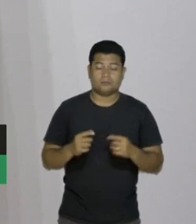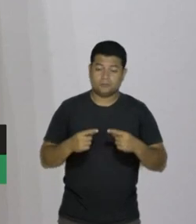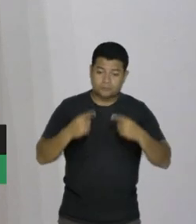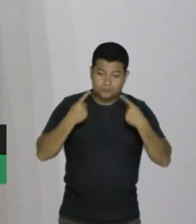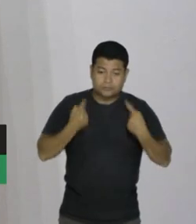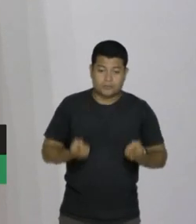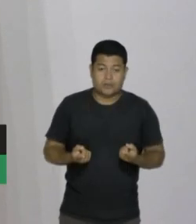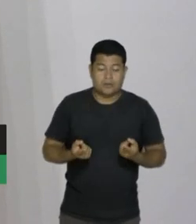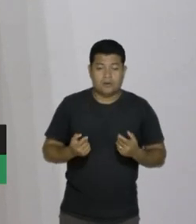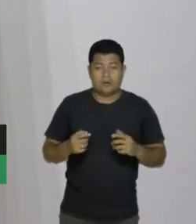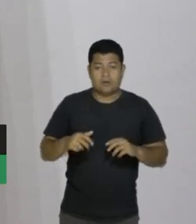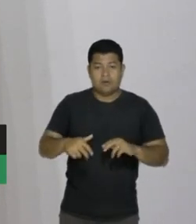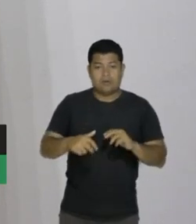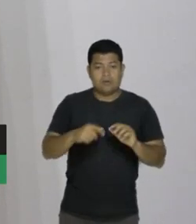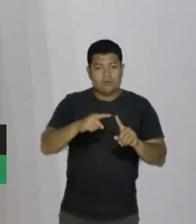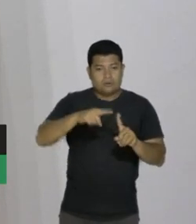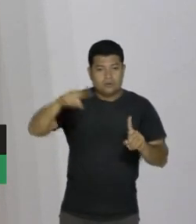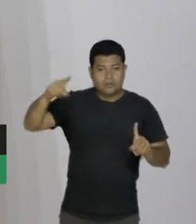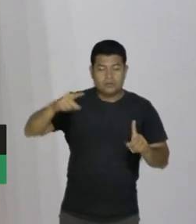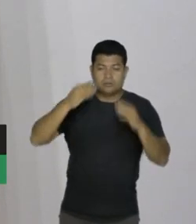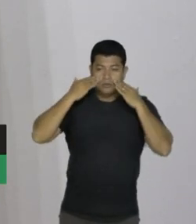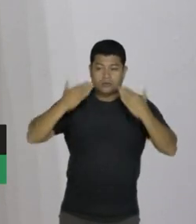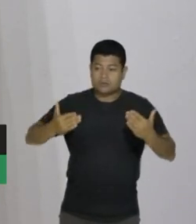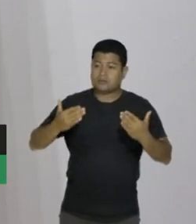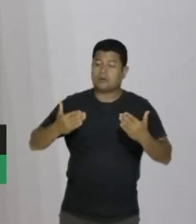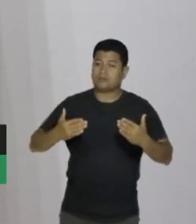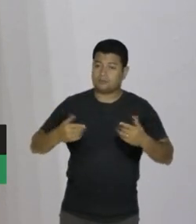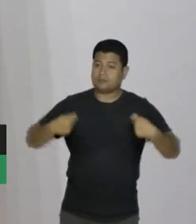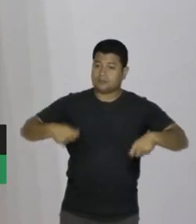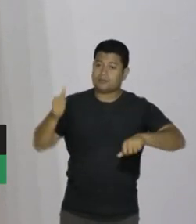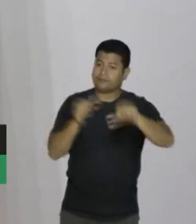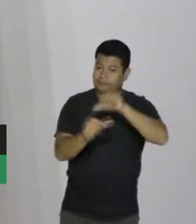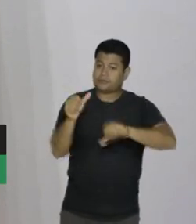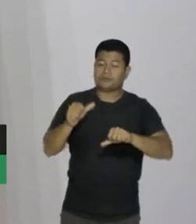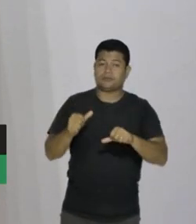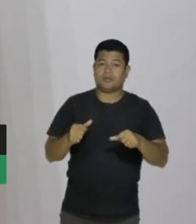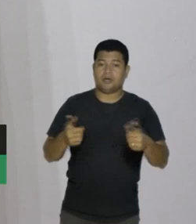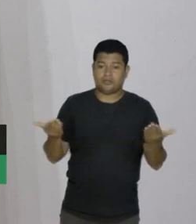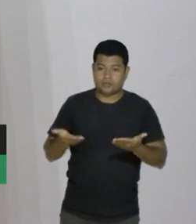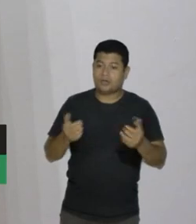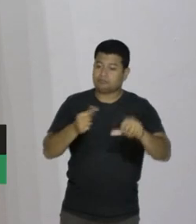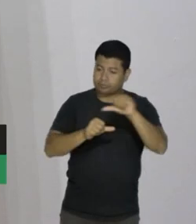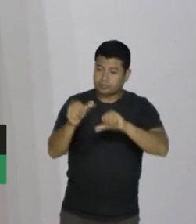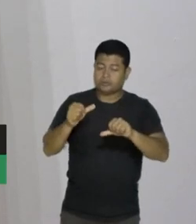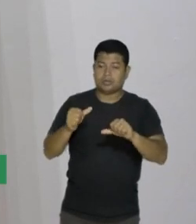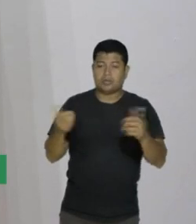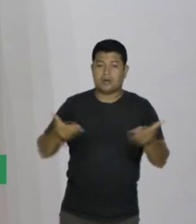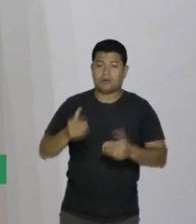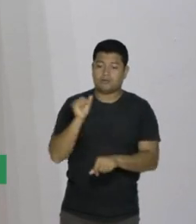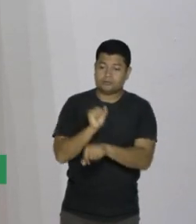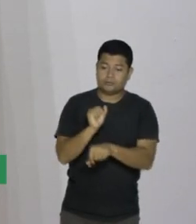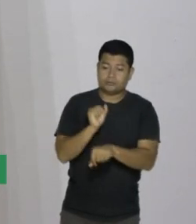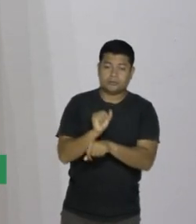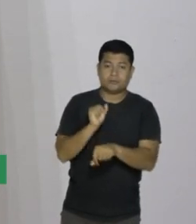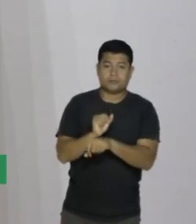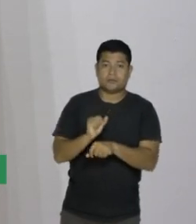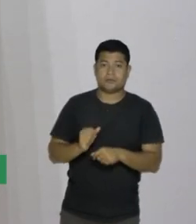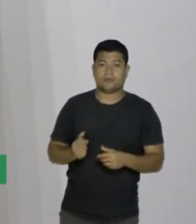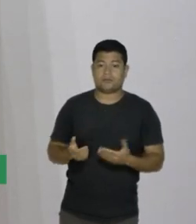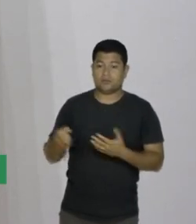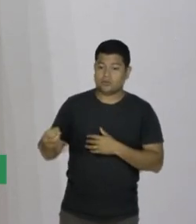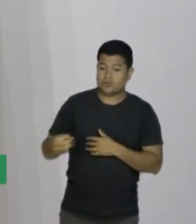que havia uma necessidade de revisão a revisão foi feita e nós vamos agora aguardar através dessa nova revisão